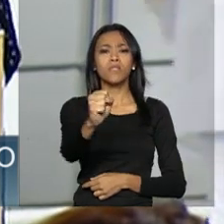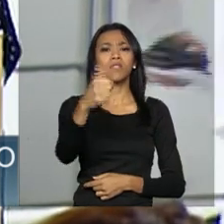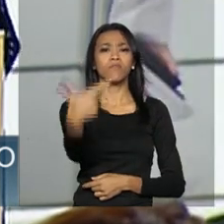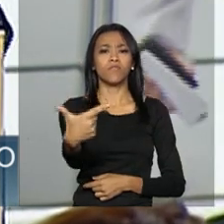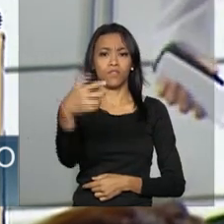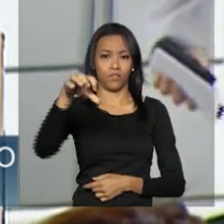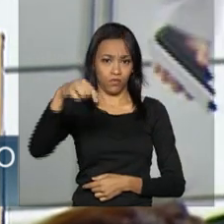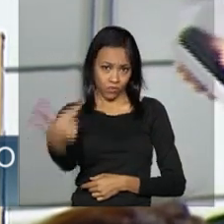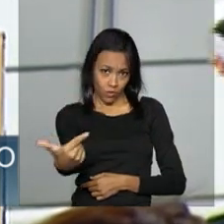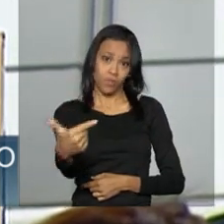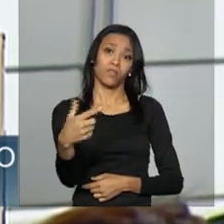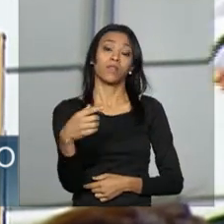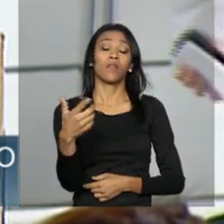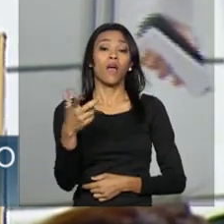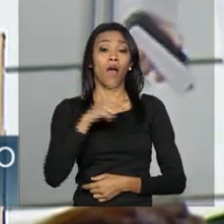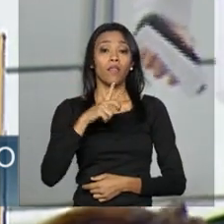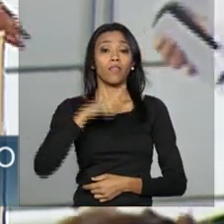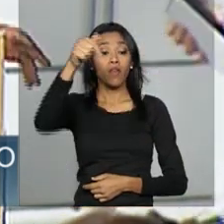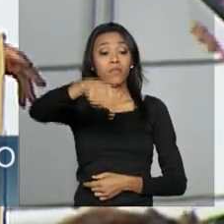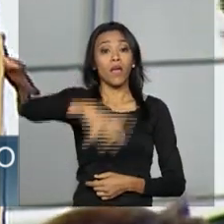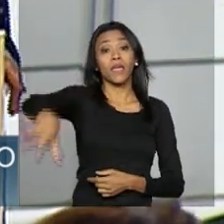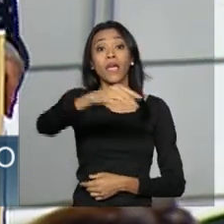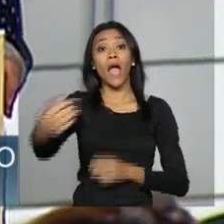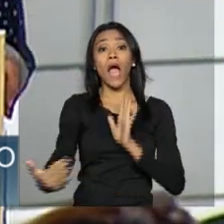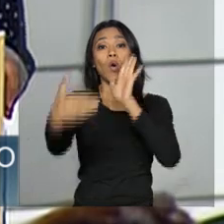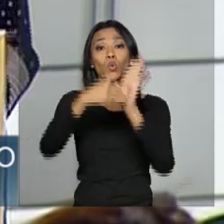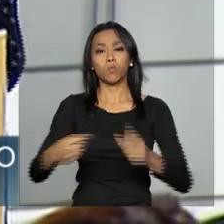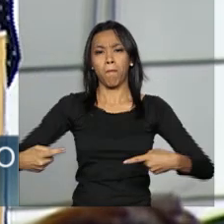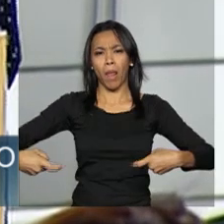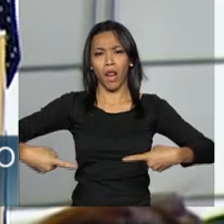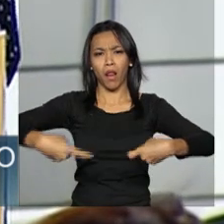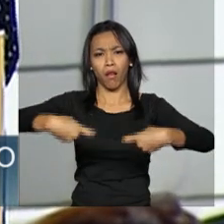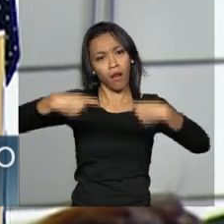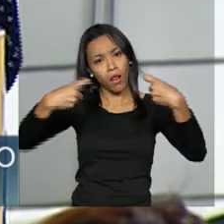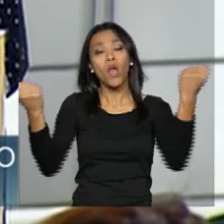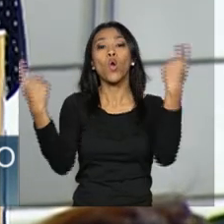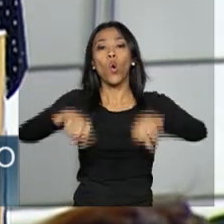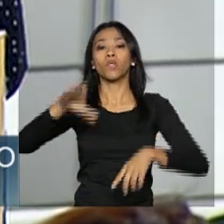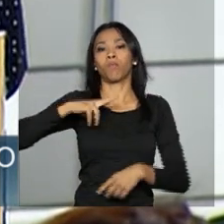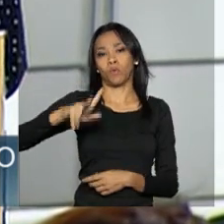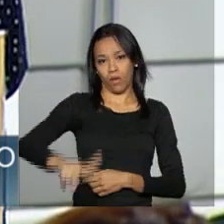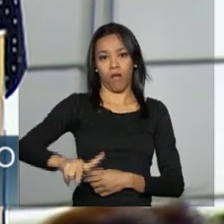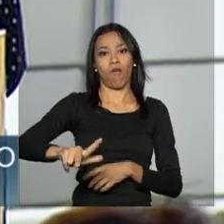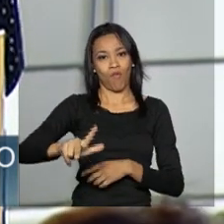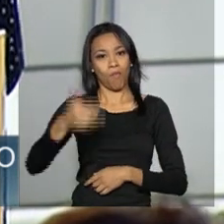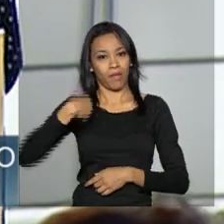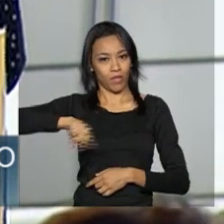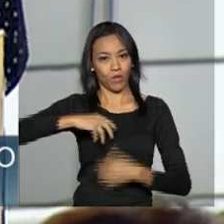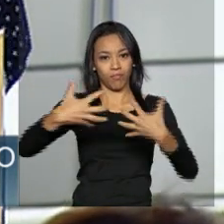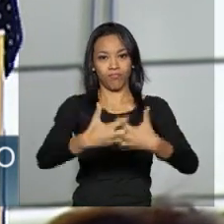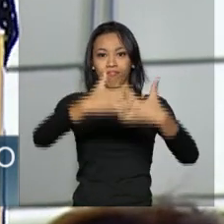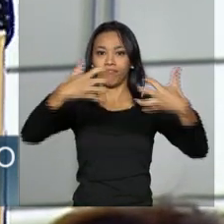1822, aqui nós tivemos a última batalha contra os portugueses pela afirmação da nossa